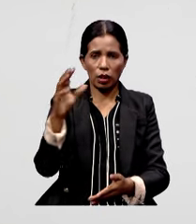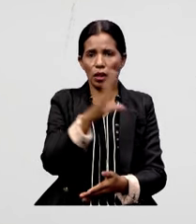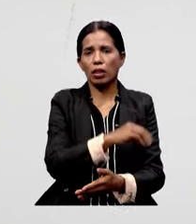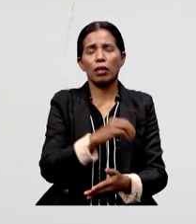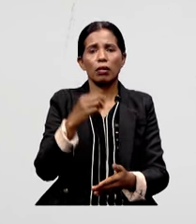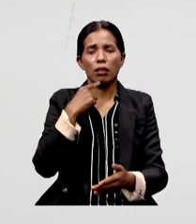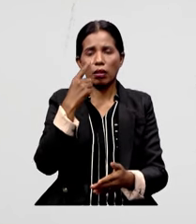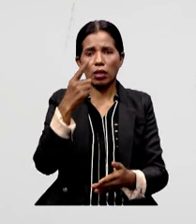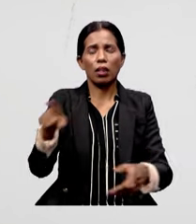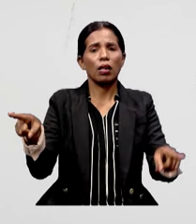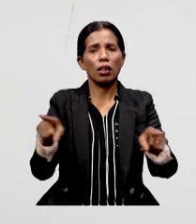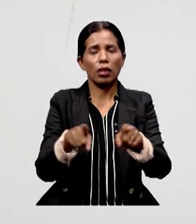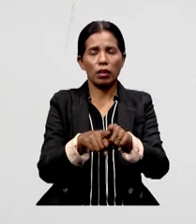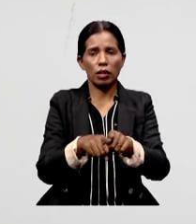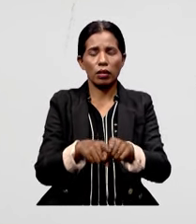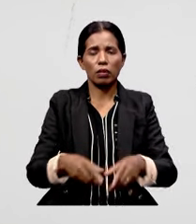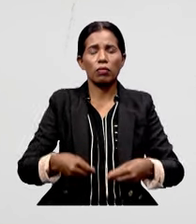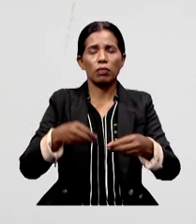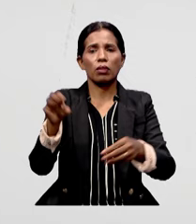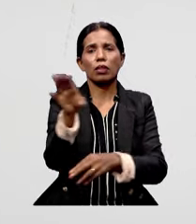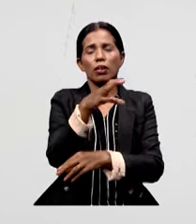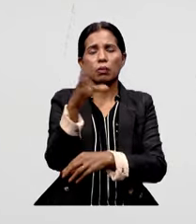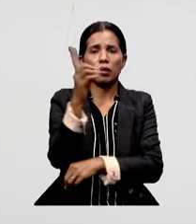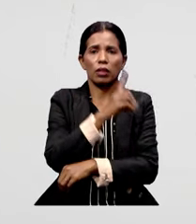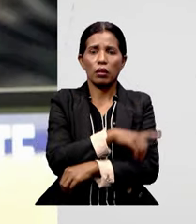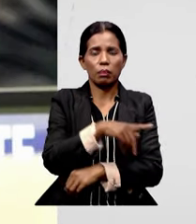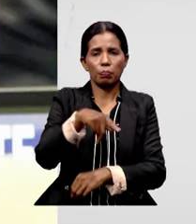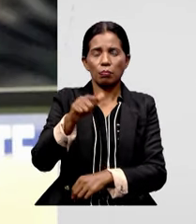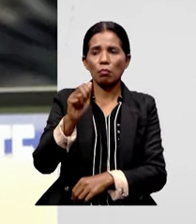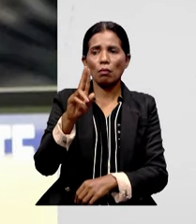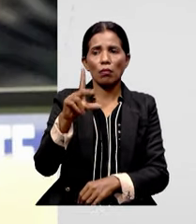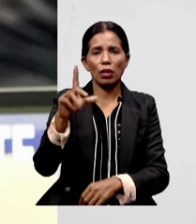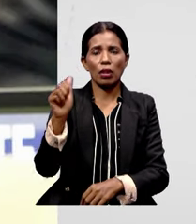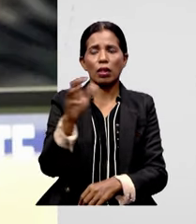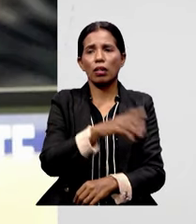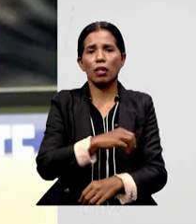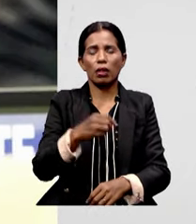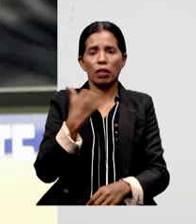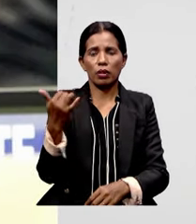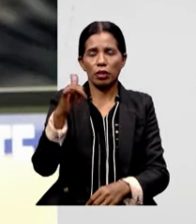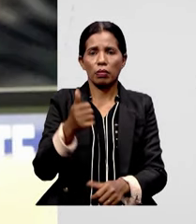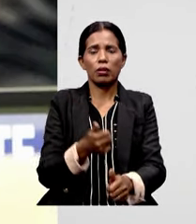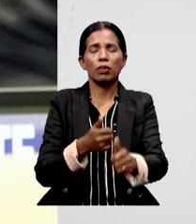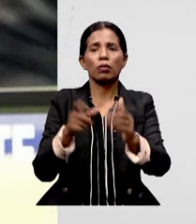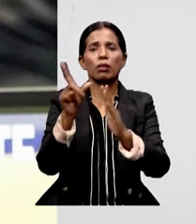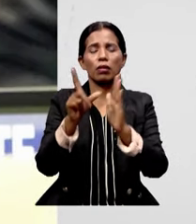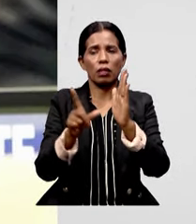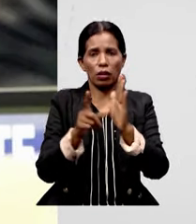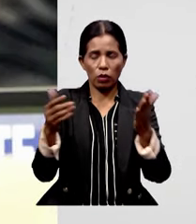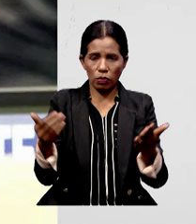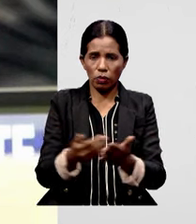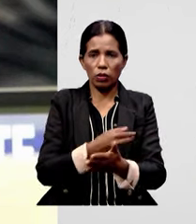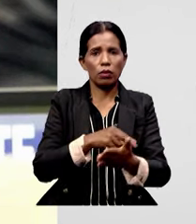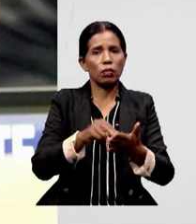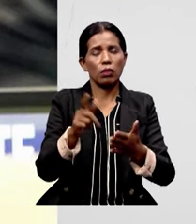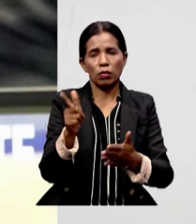Costa Soares, a Nessan Prêmio Natal Nian. Tuir Paulo Remédios indulto ba condenado Sira Bajeia Belifon, número